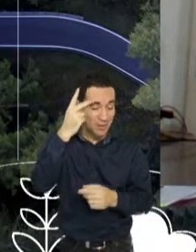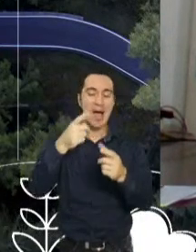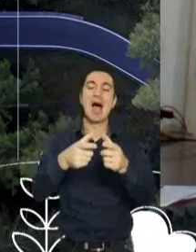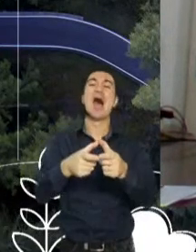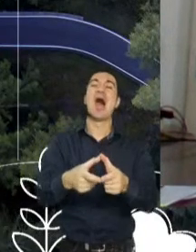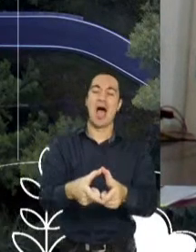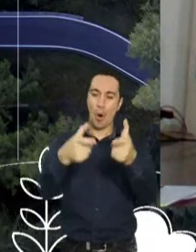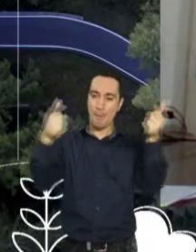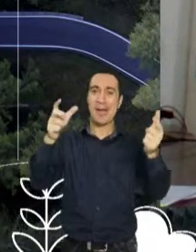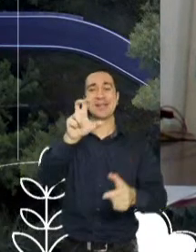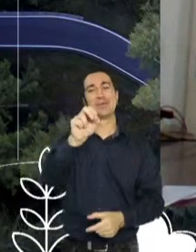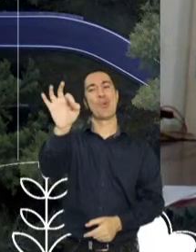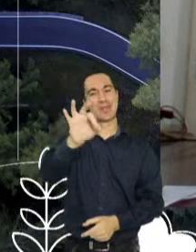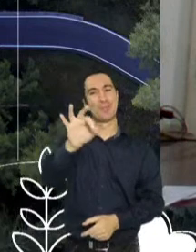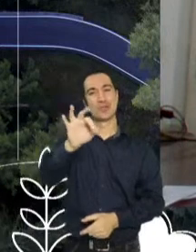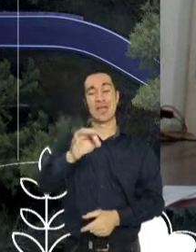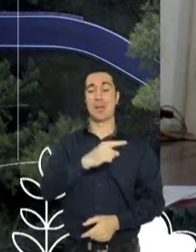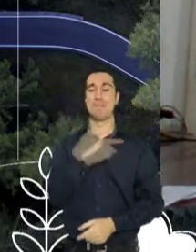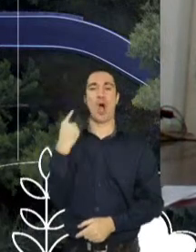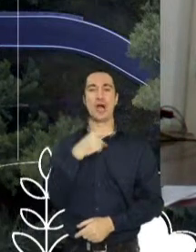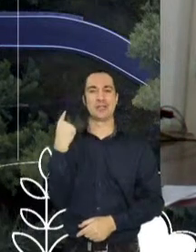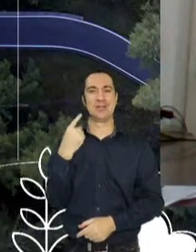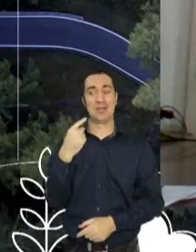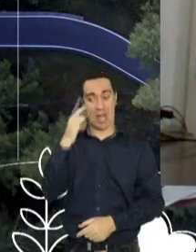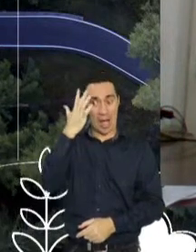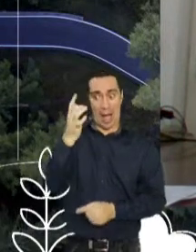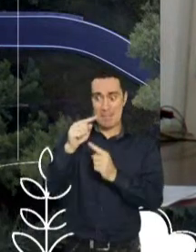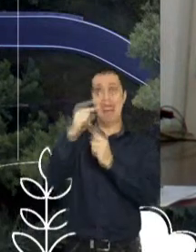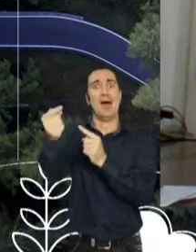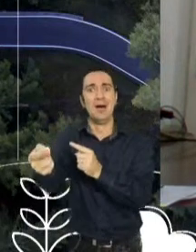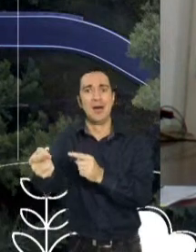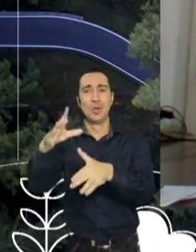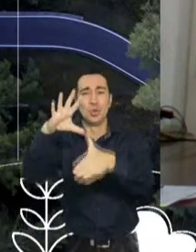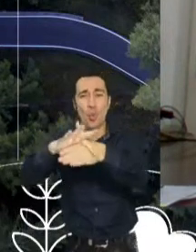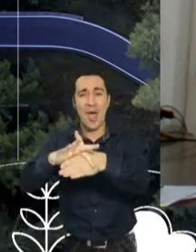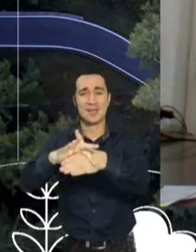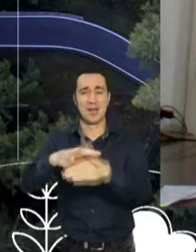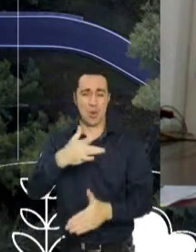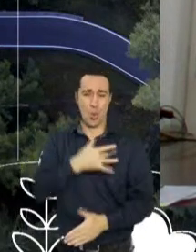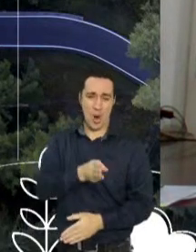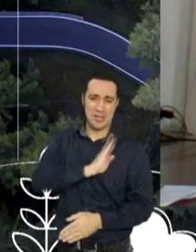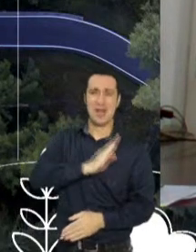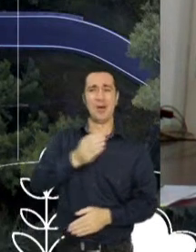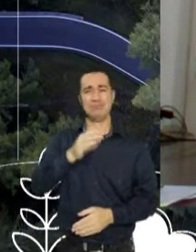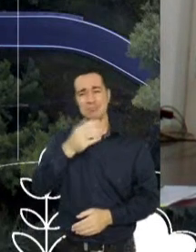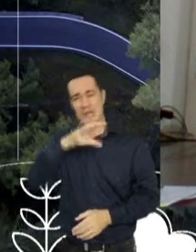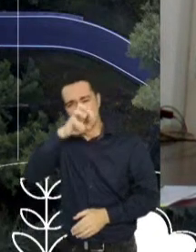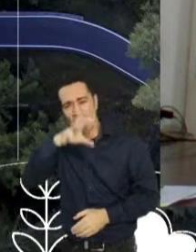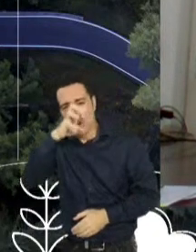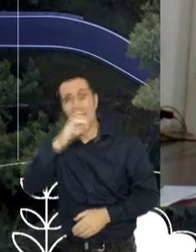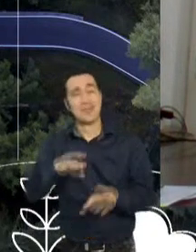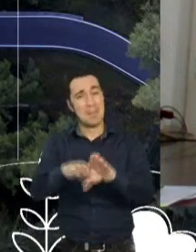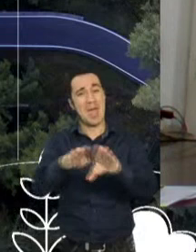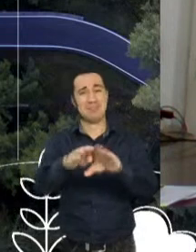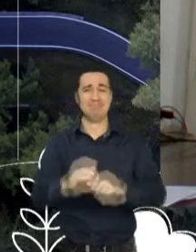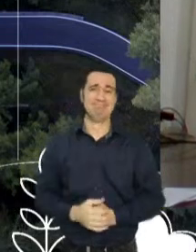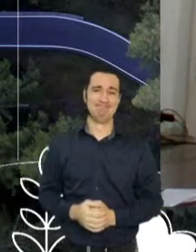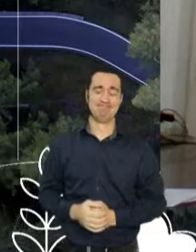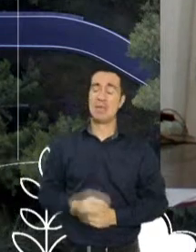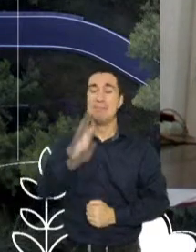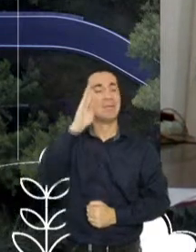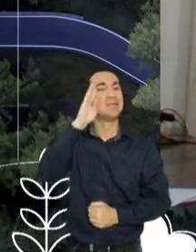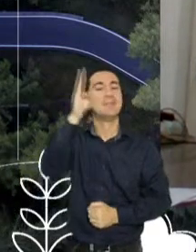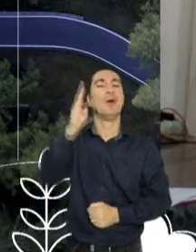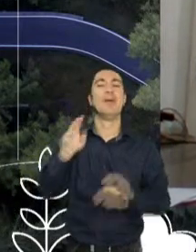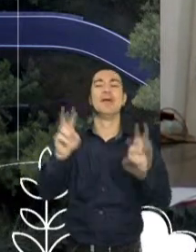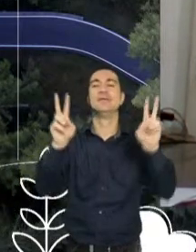chegar a 50% de mortalidade no dia seguinte por doenças cardiovasculares e respiratórias. Principalmente,